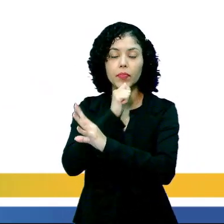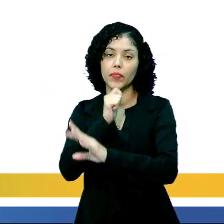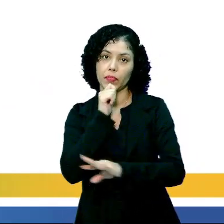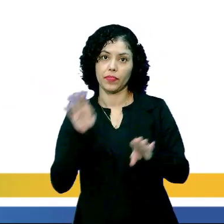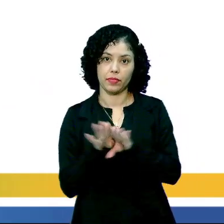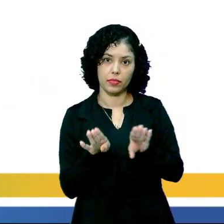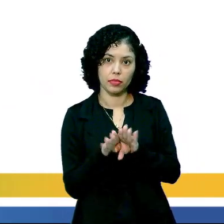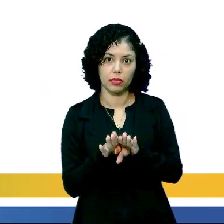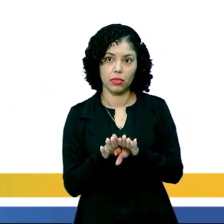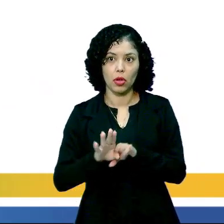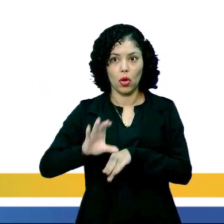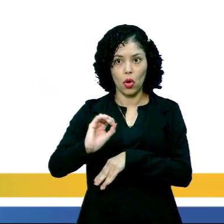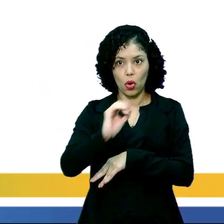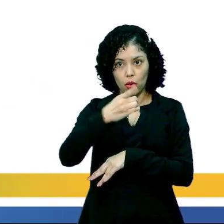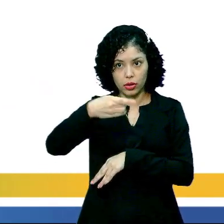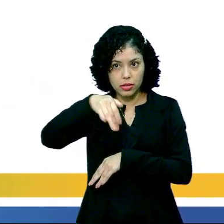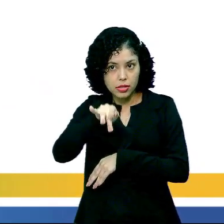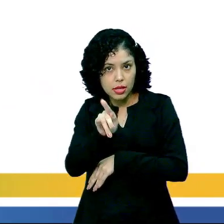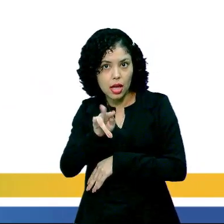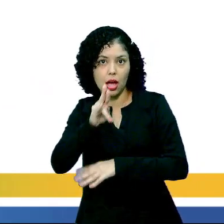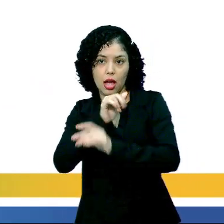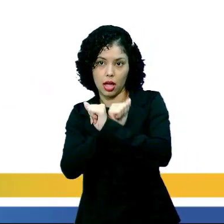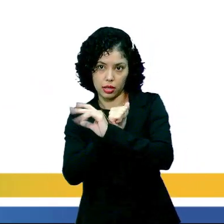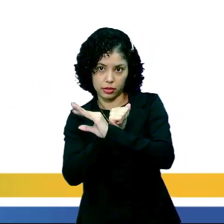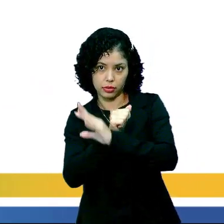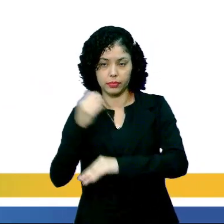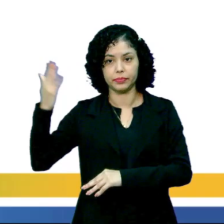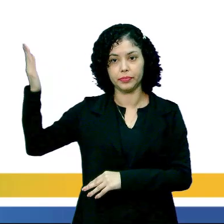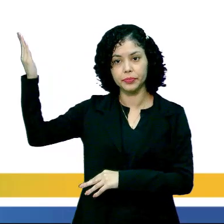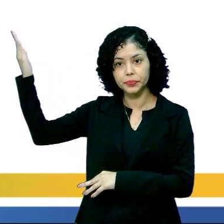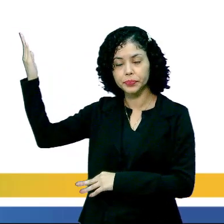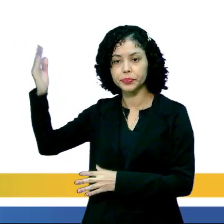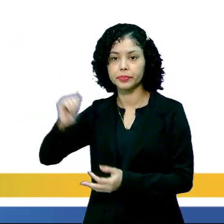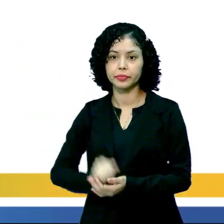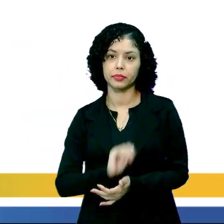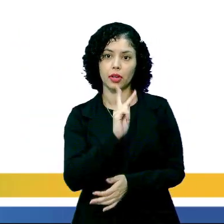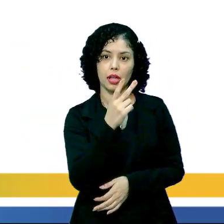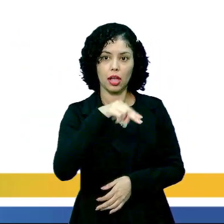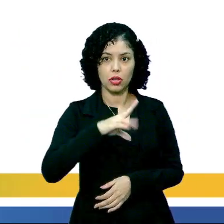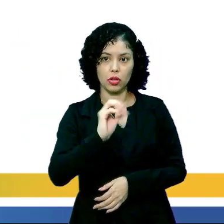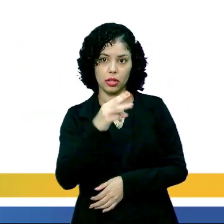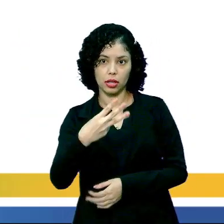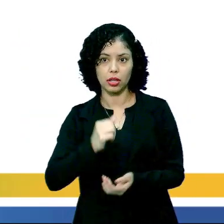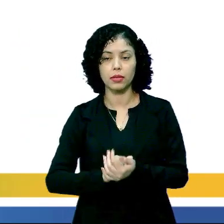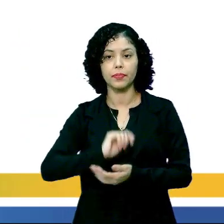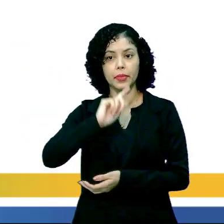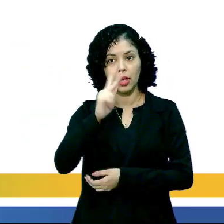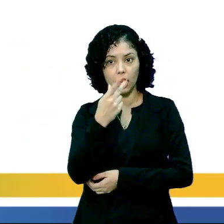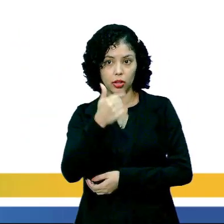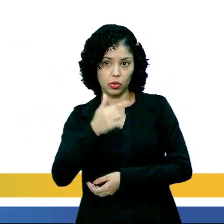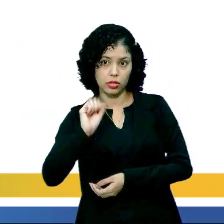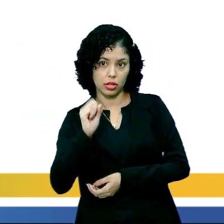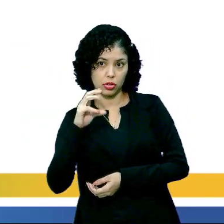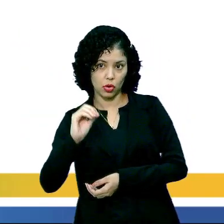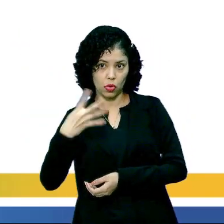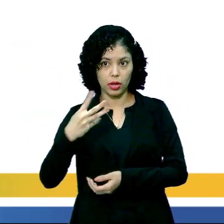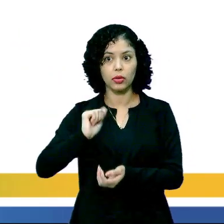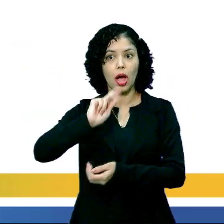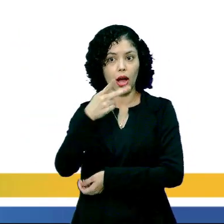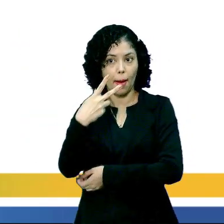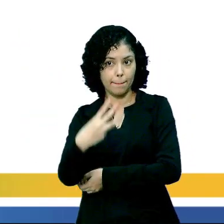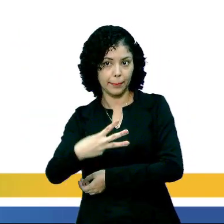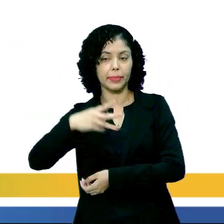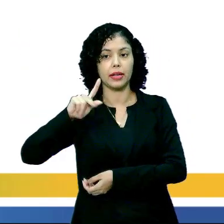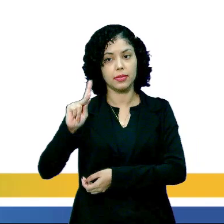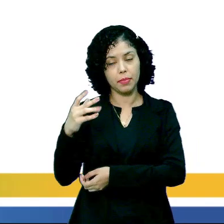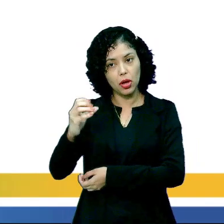oxigênio são chamados de Oxi e ácidos Olha só eu tenho ali HN O3 H2SO4 h3po4